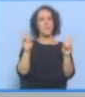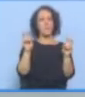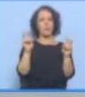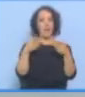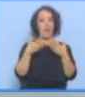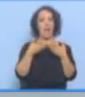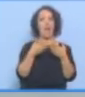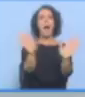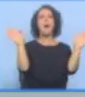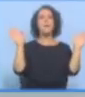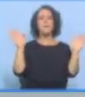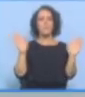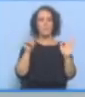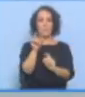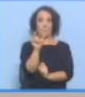palavra abre-te